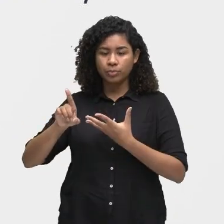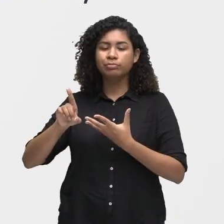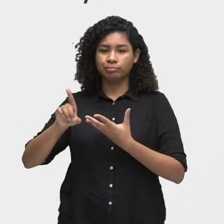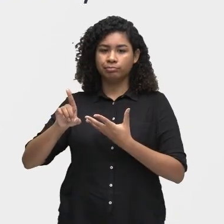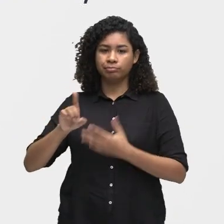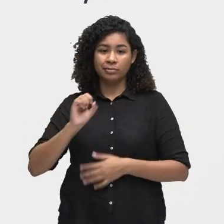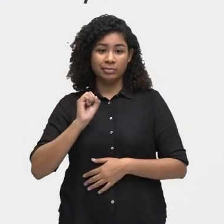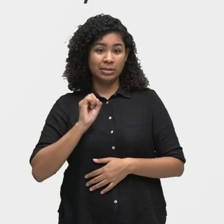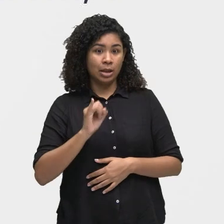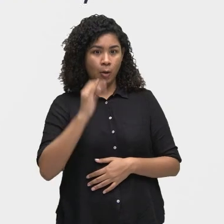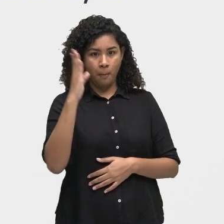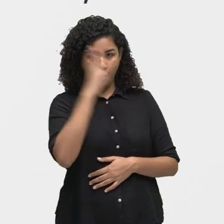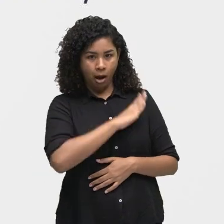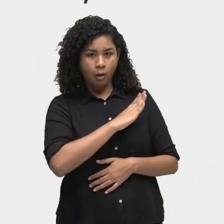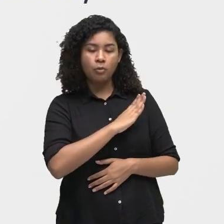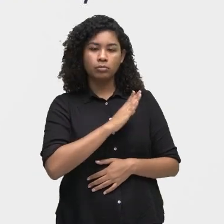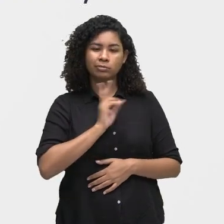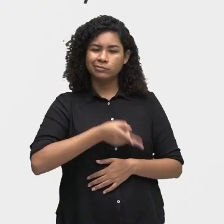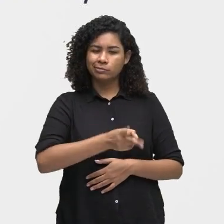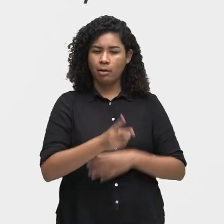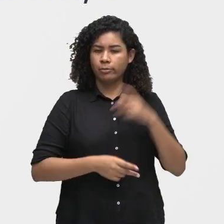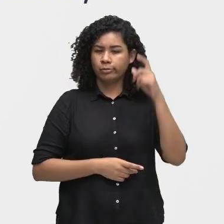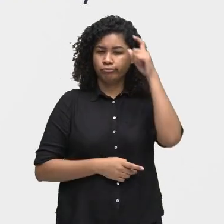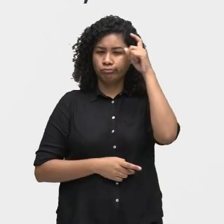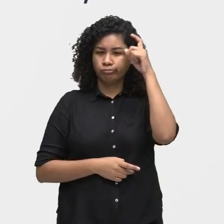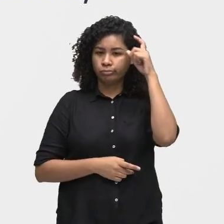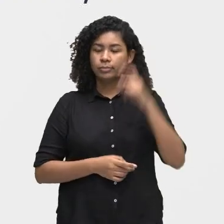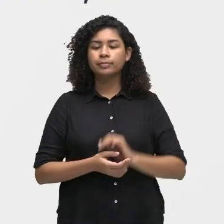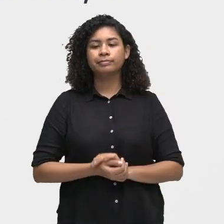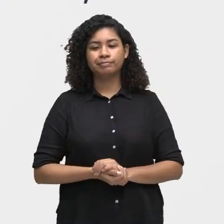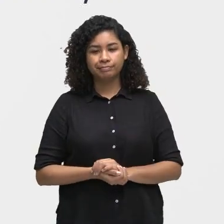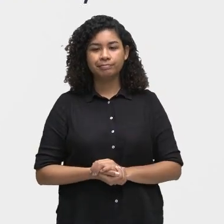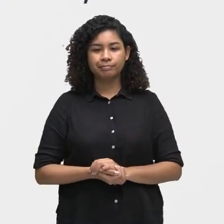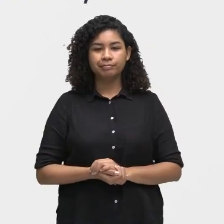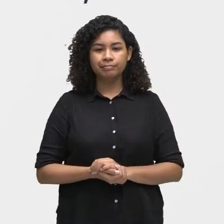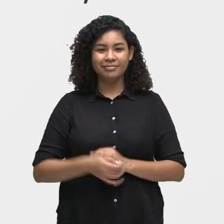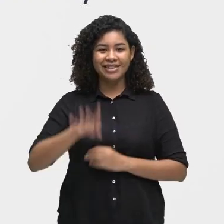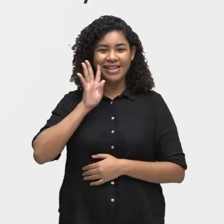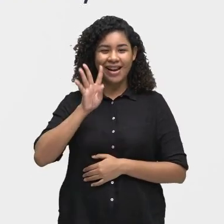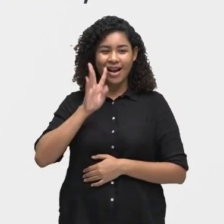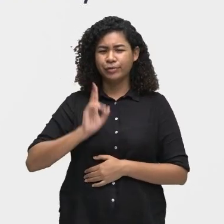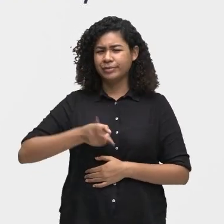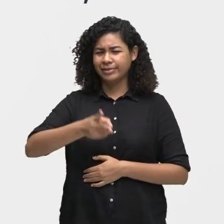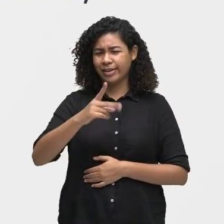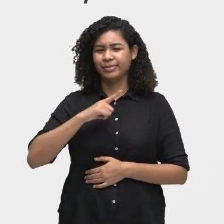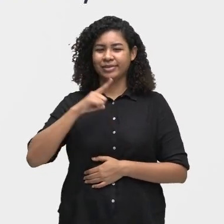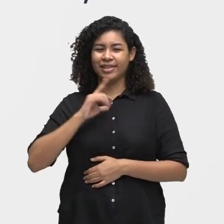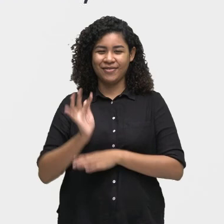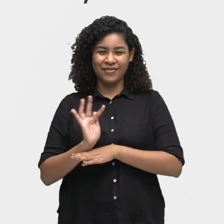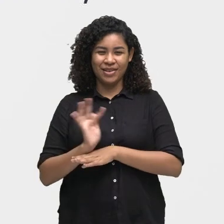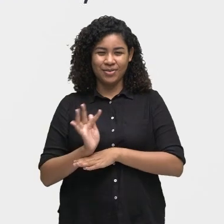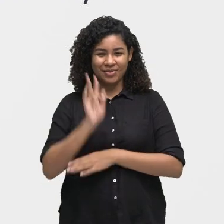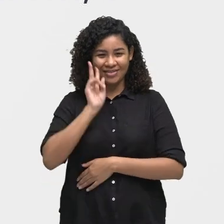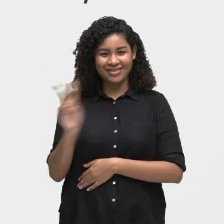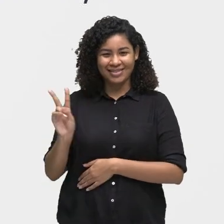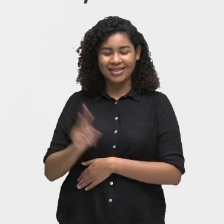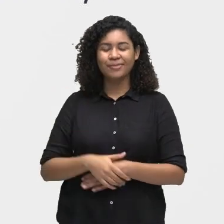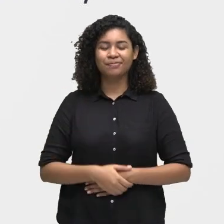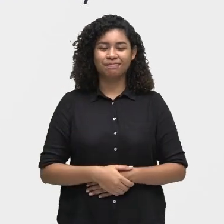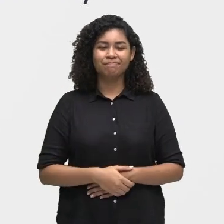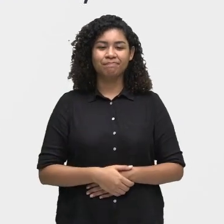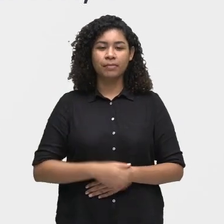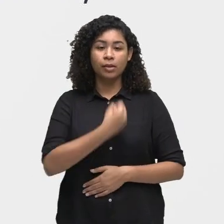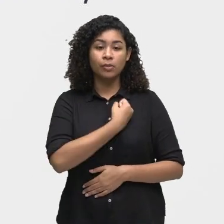entidades diabólicas. Olha que legal, né? Olha que bacana. Muitas das vezes você até já viu em filmes, né? Essa situação,